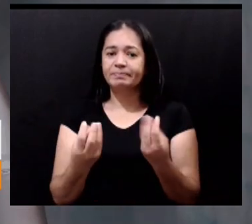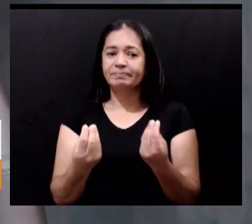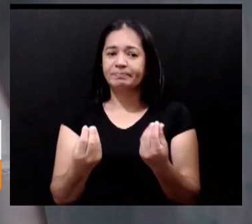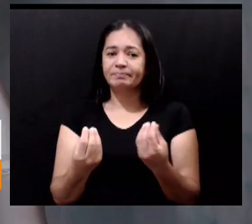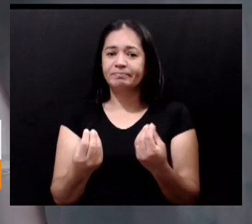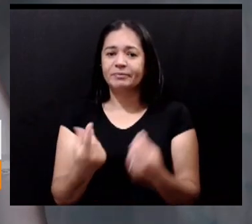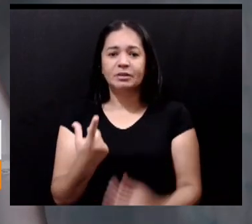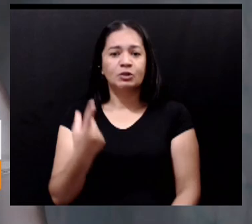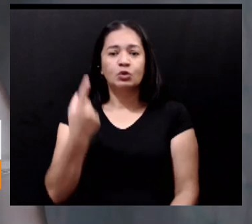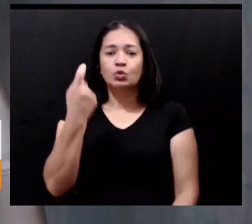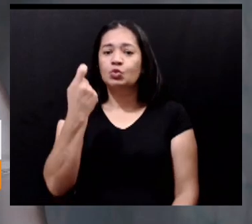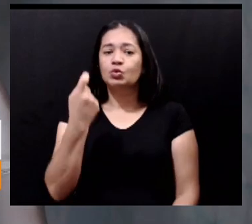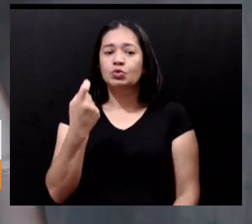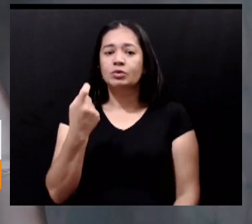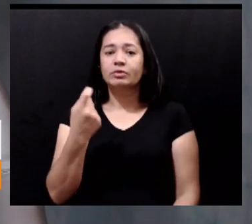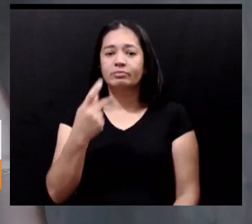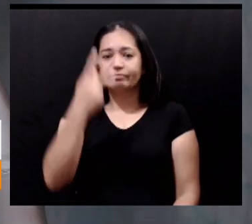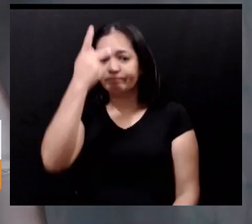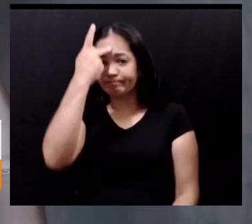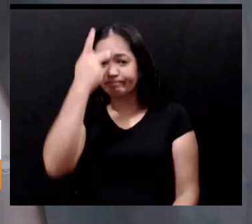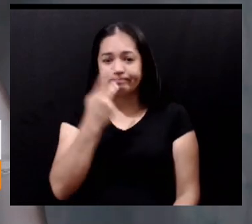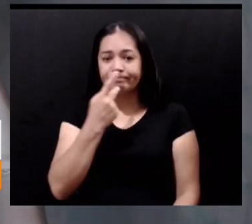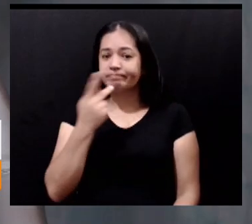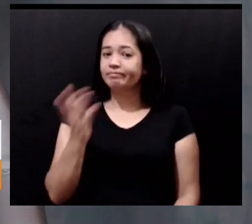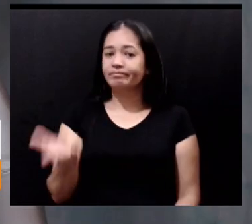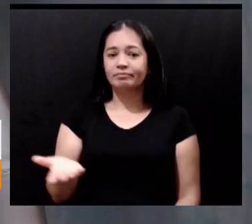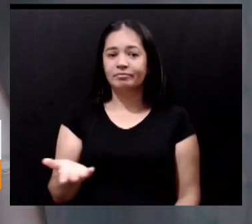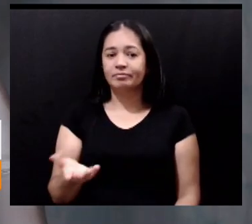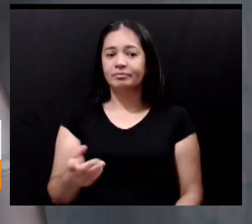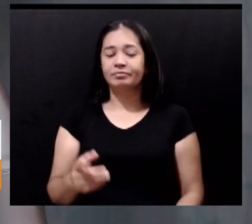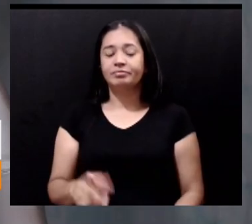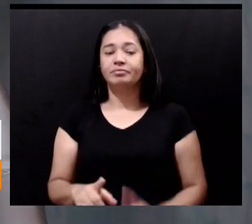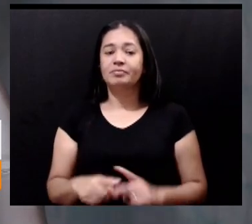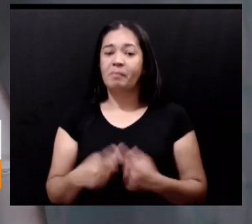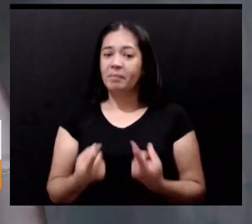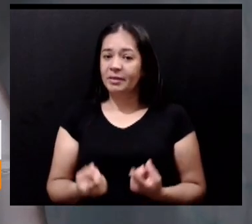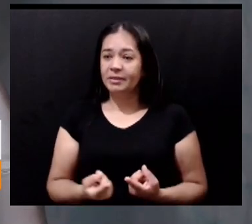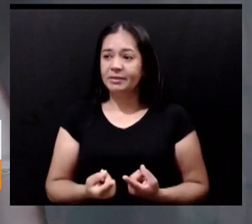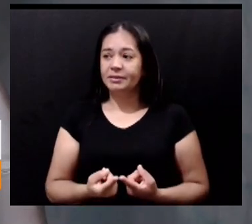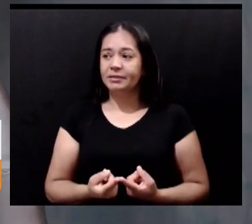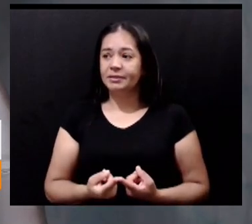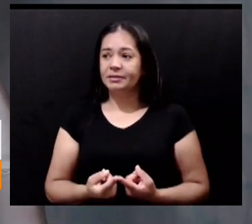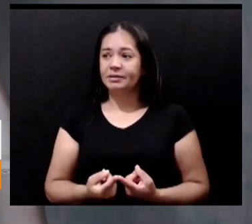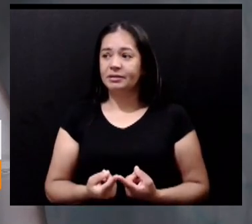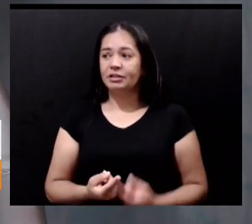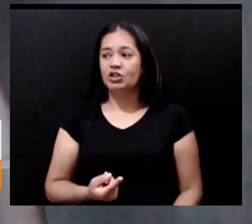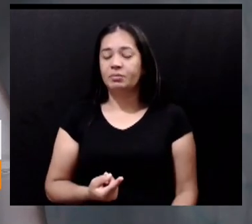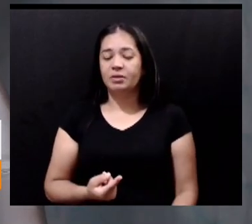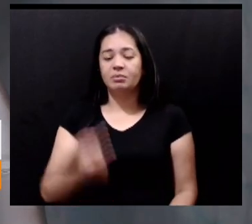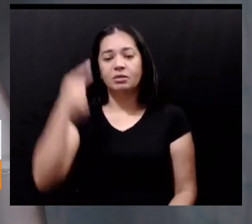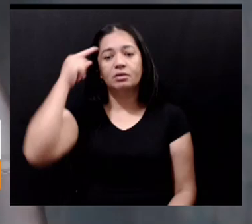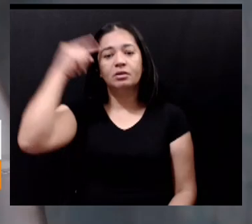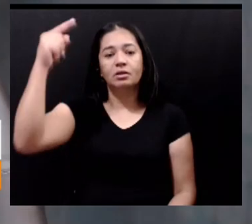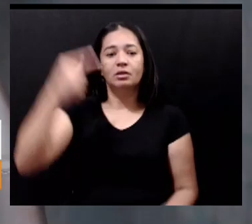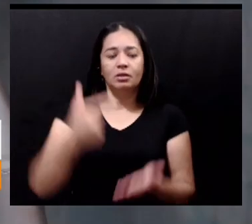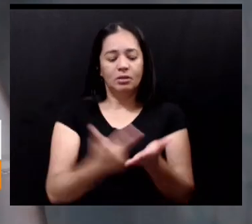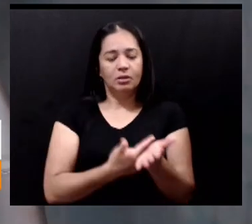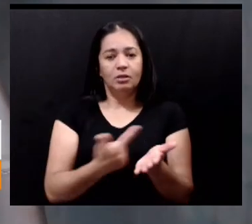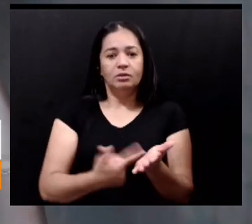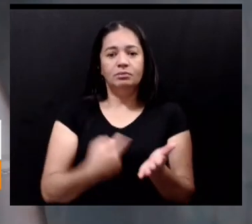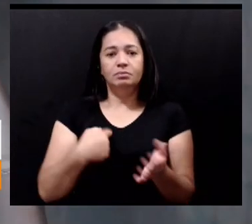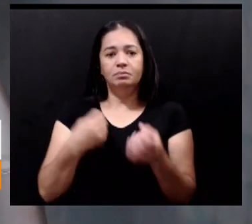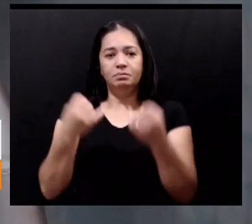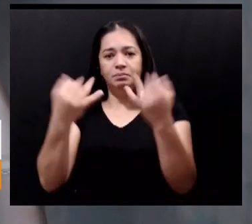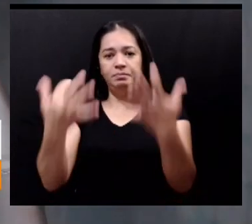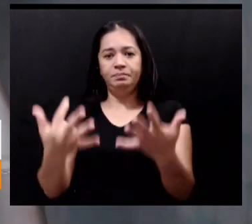muito pessoal. No entanto, na ideia do livro, eu trouxe uma forma que, para mim, fez muito